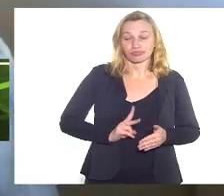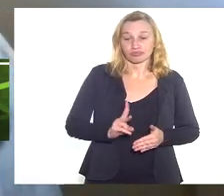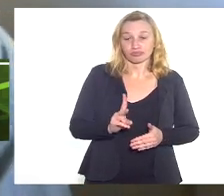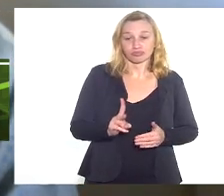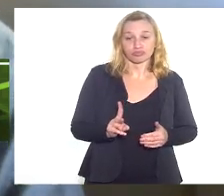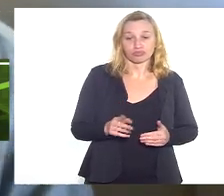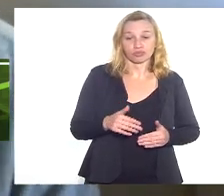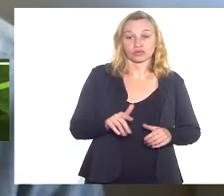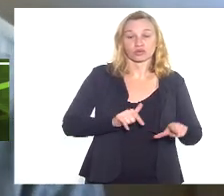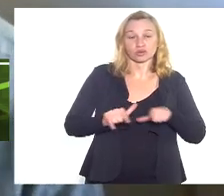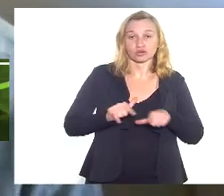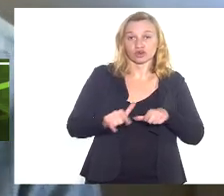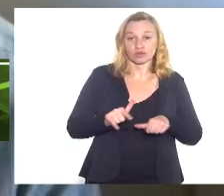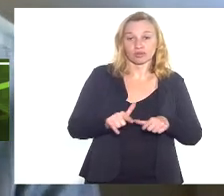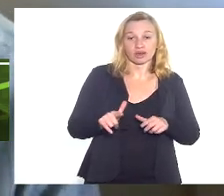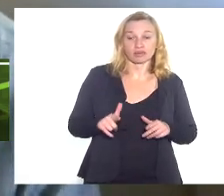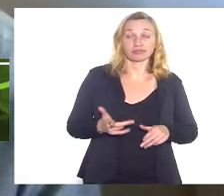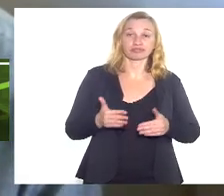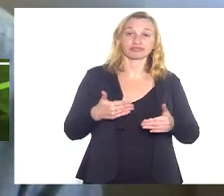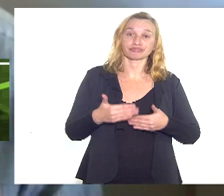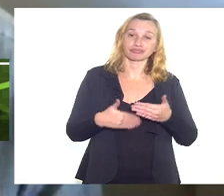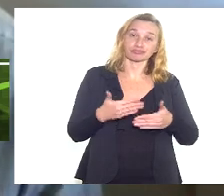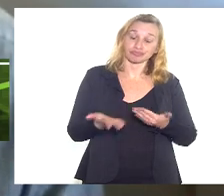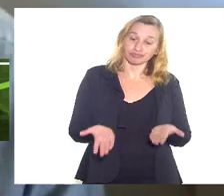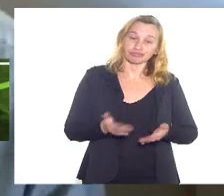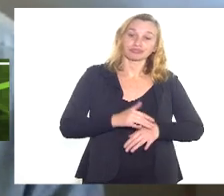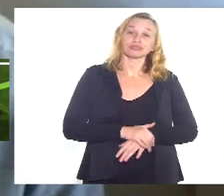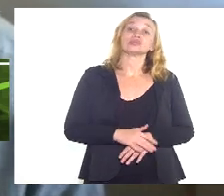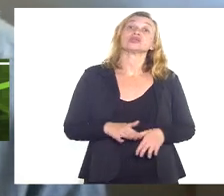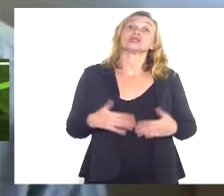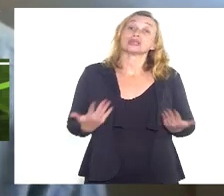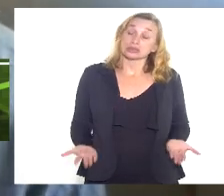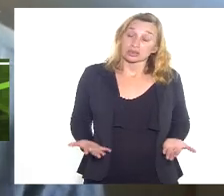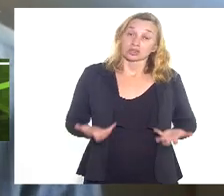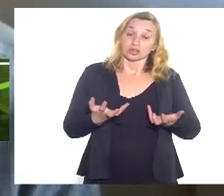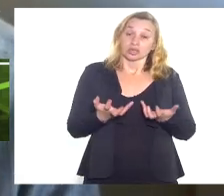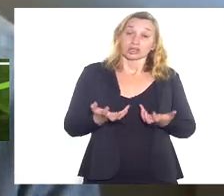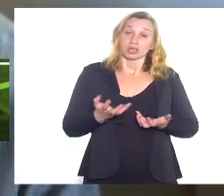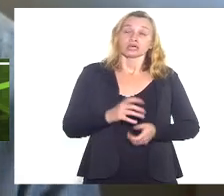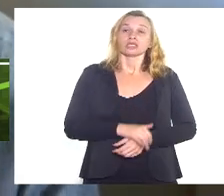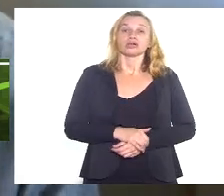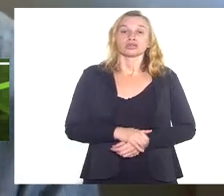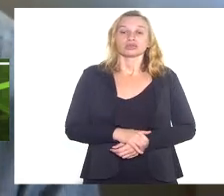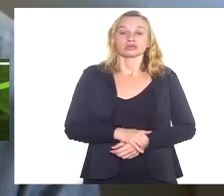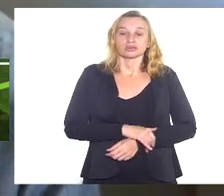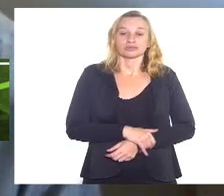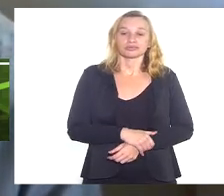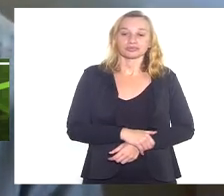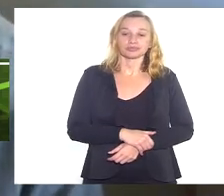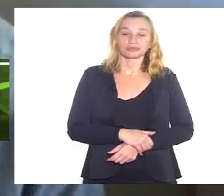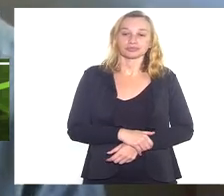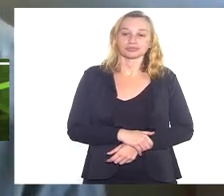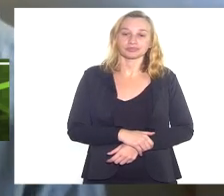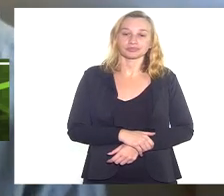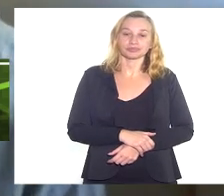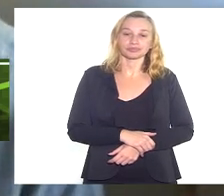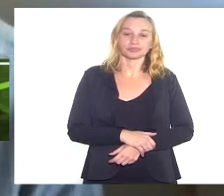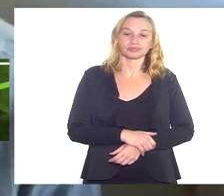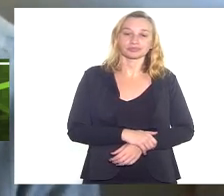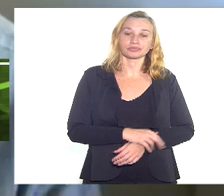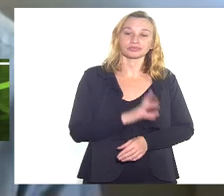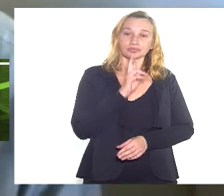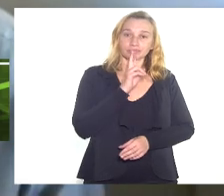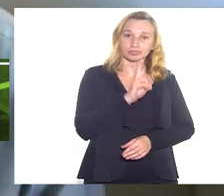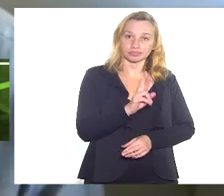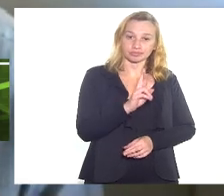dar aos trabalhos. Então, eu queria que viesse essas